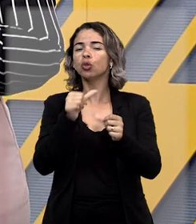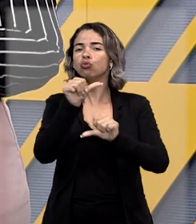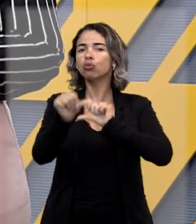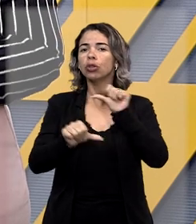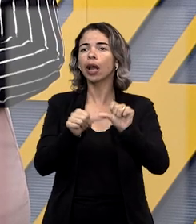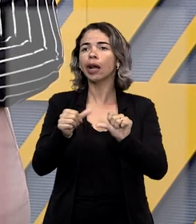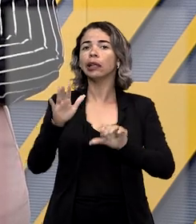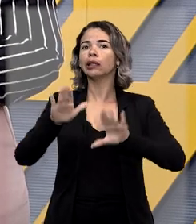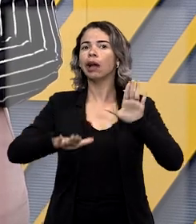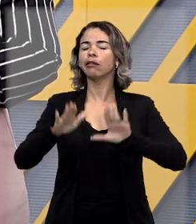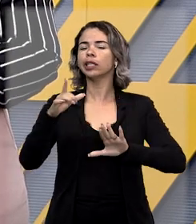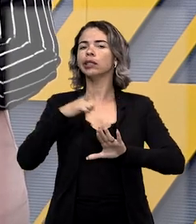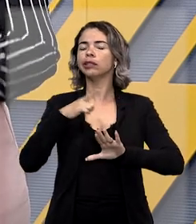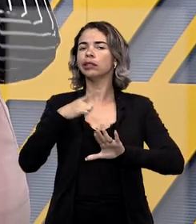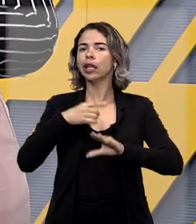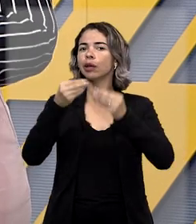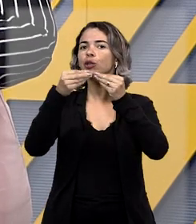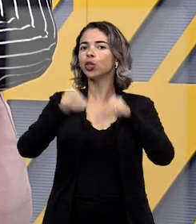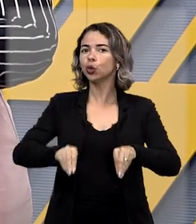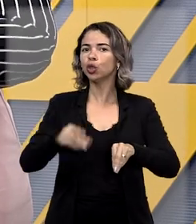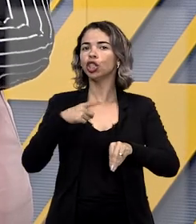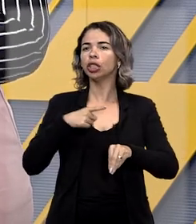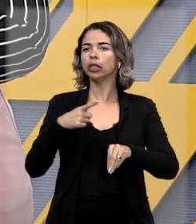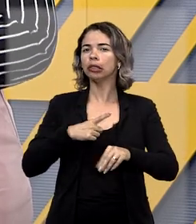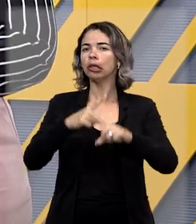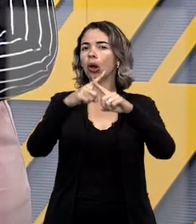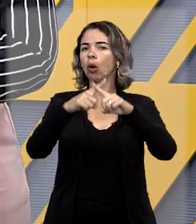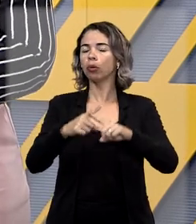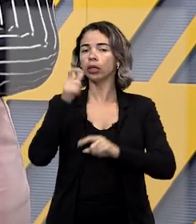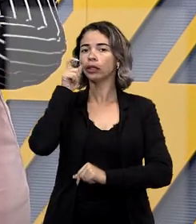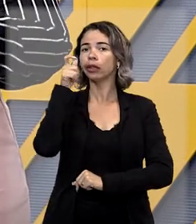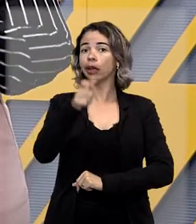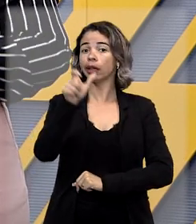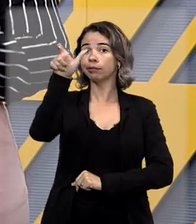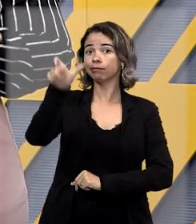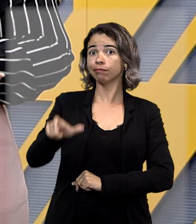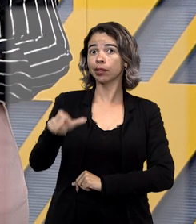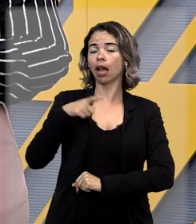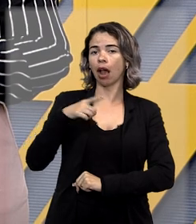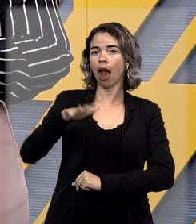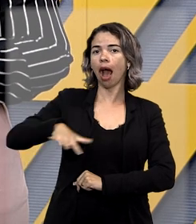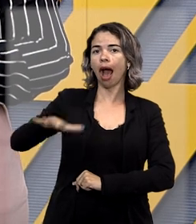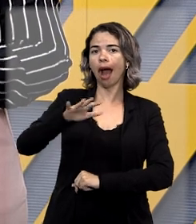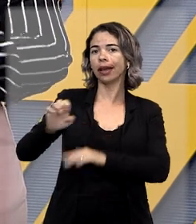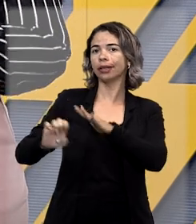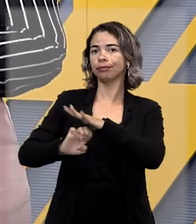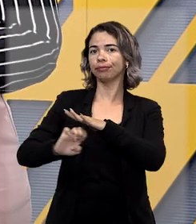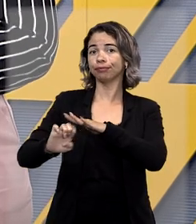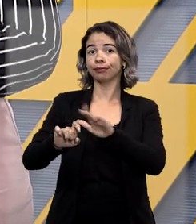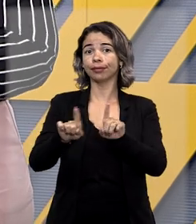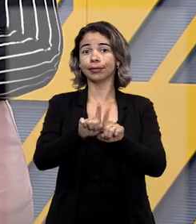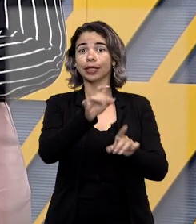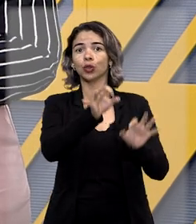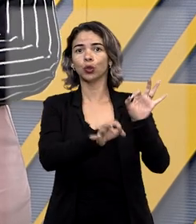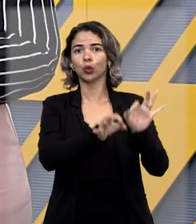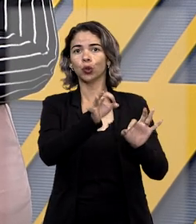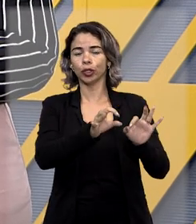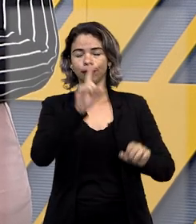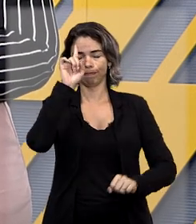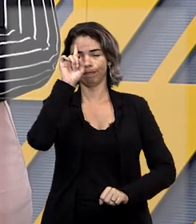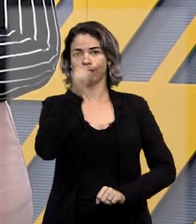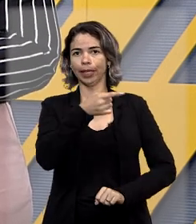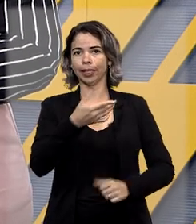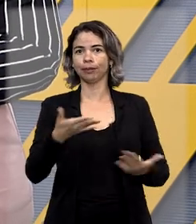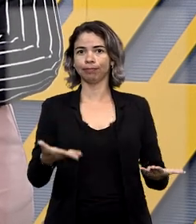valores comprometa a análise futura de conflito de competência entre a vara empresarial e a justiça